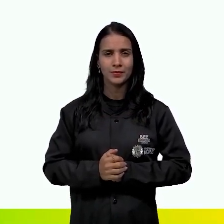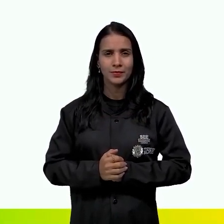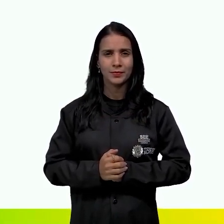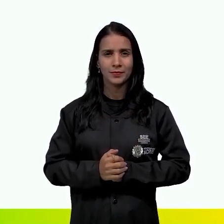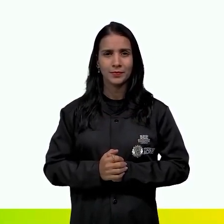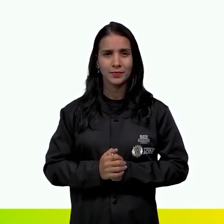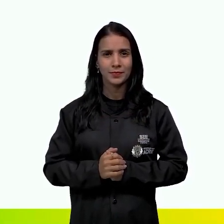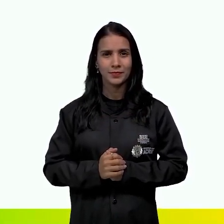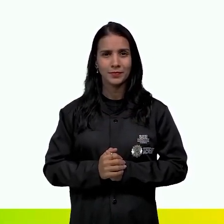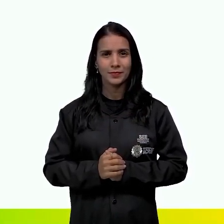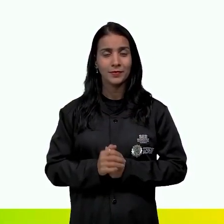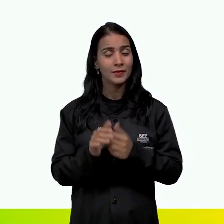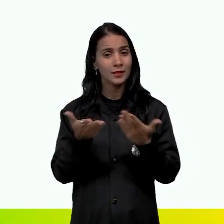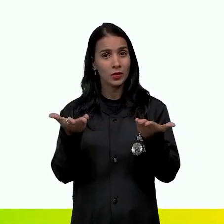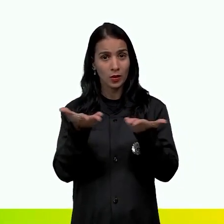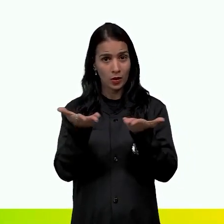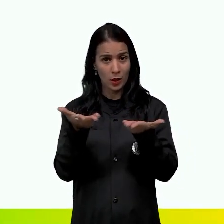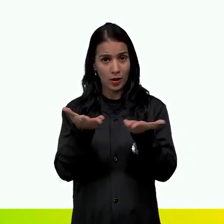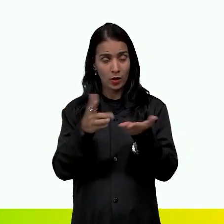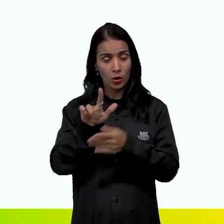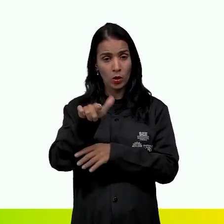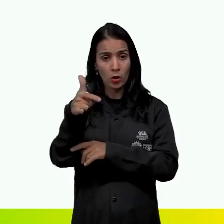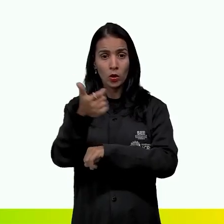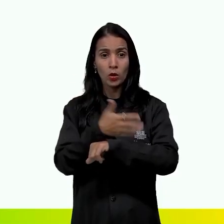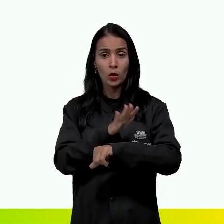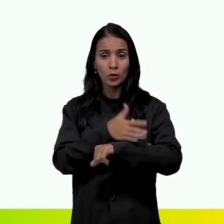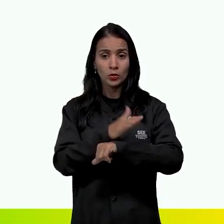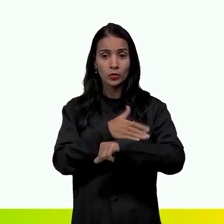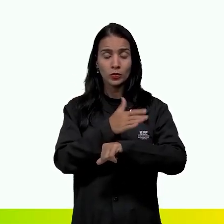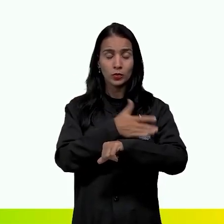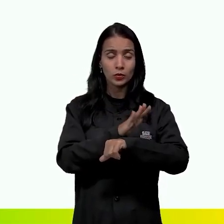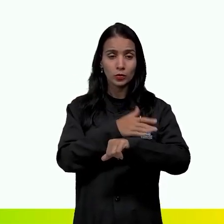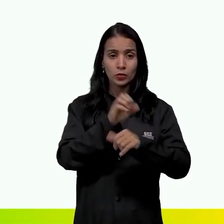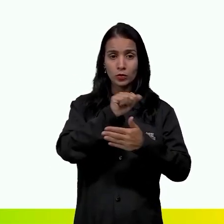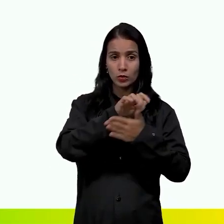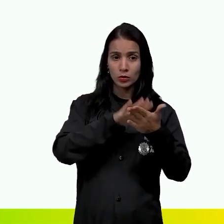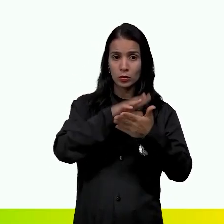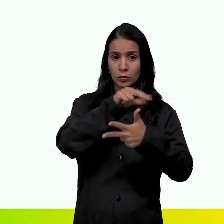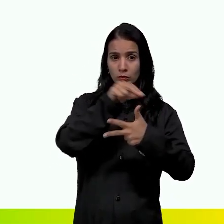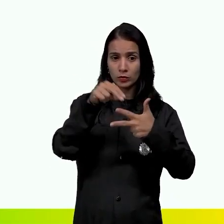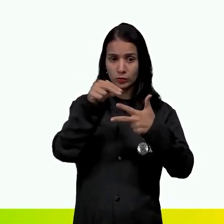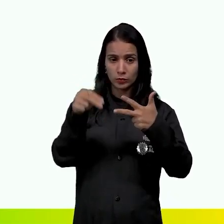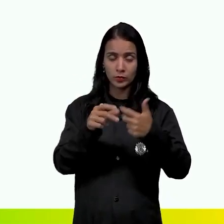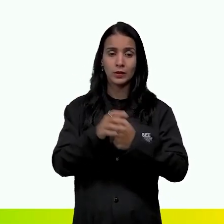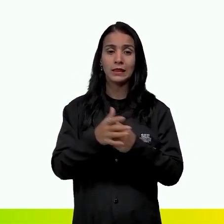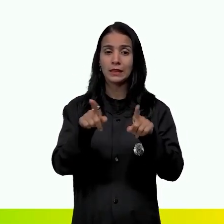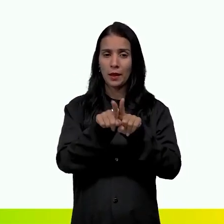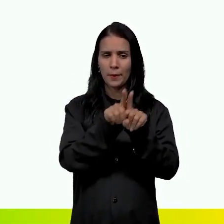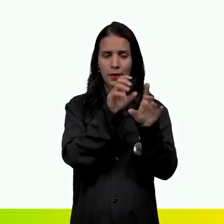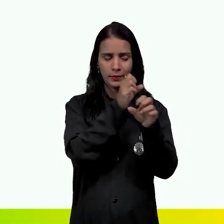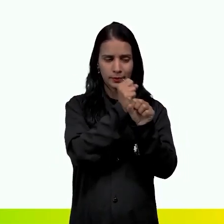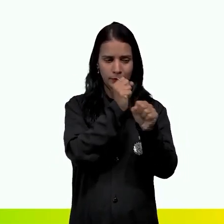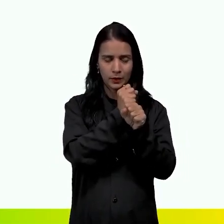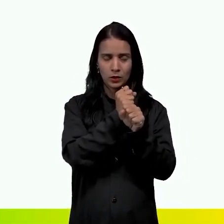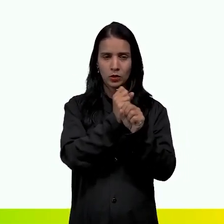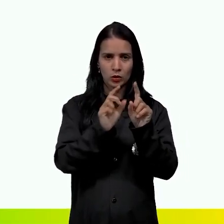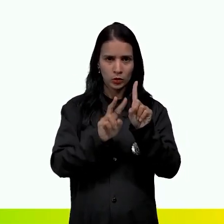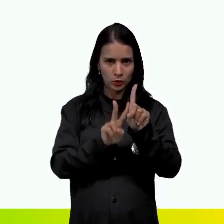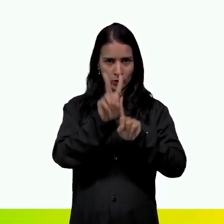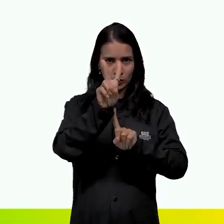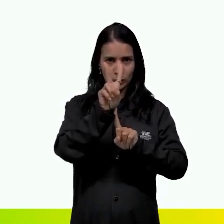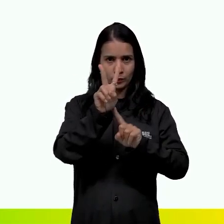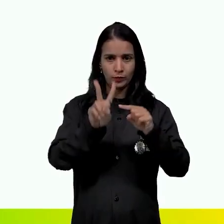Então, agora eu tenho aqui um outro exercício do Enem. Nós vamos fazer mais uma aplicação de volume.